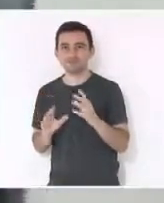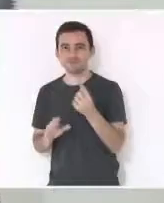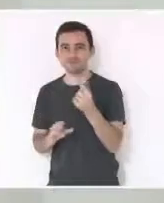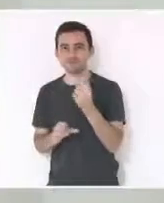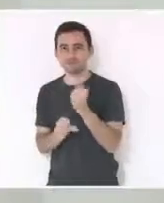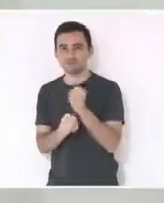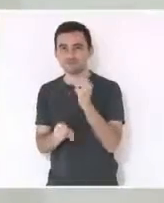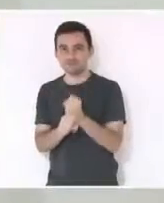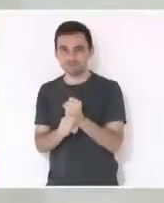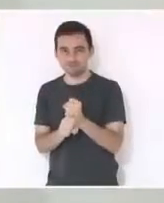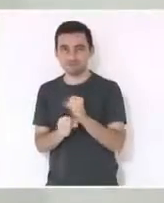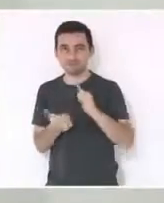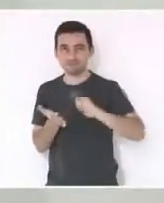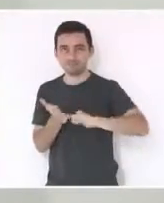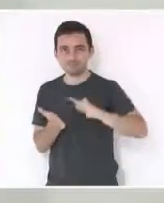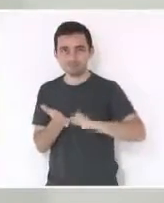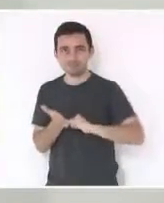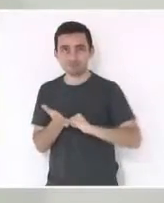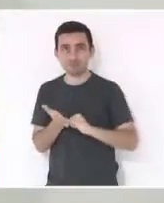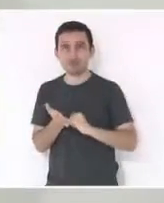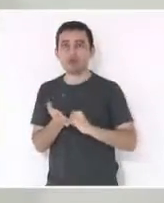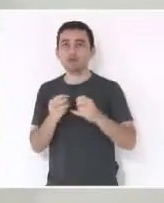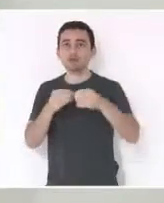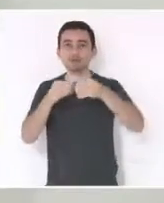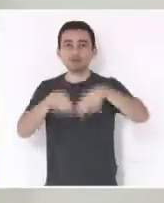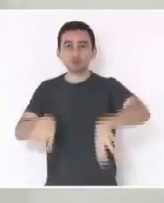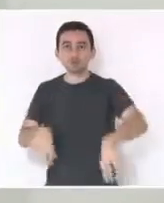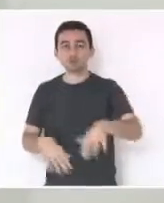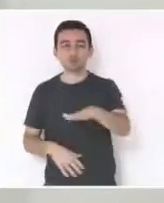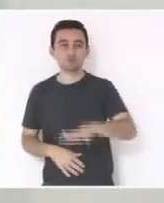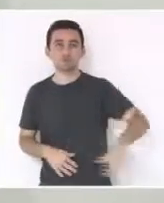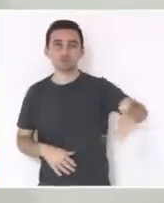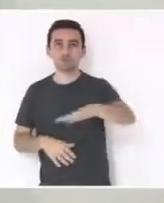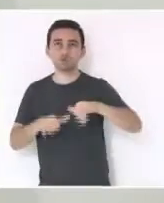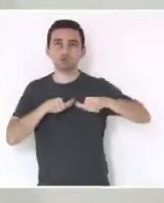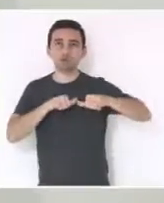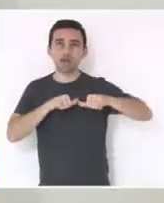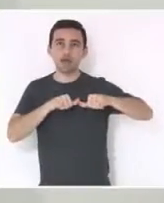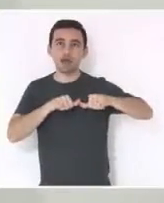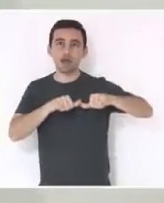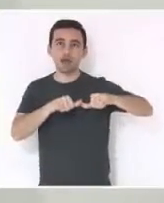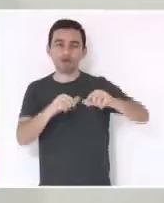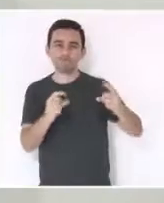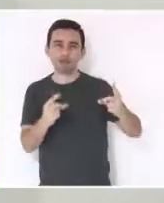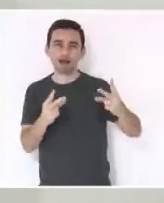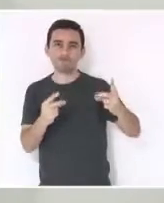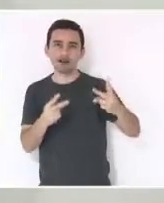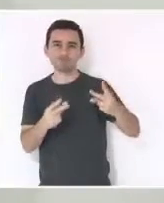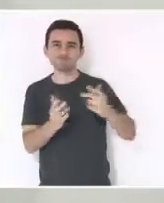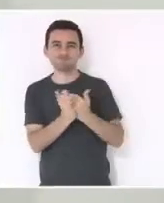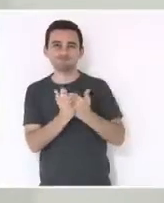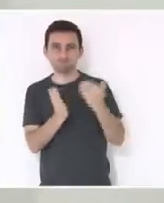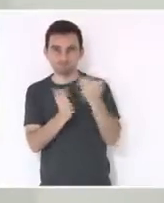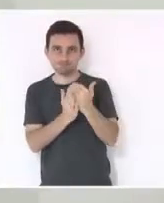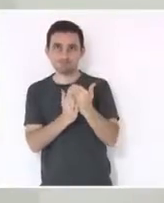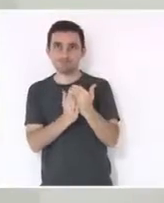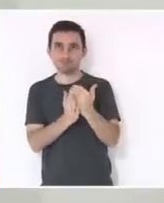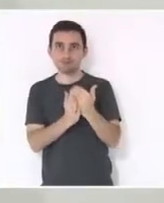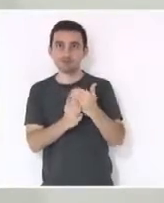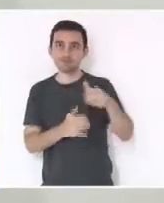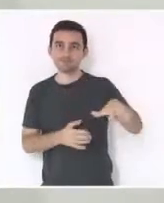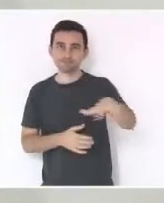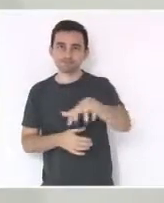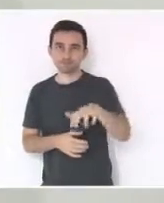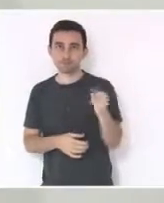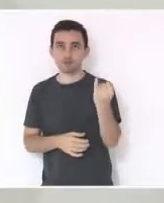prejudicando os atacadistas e supermercadista de santa catarina setores importantes tirando o